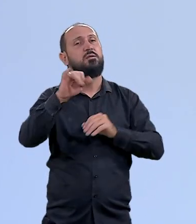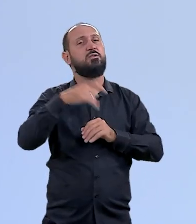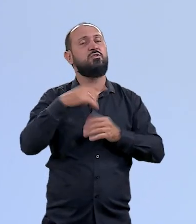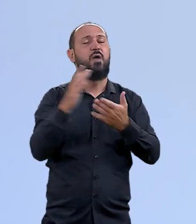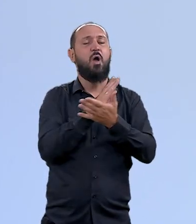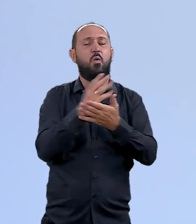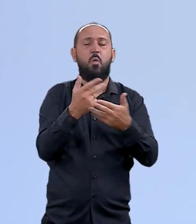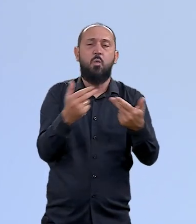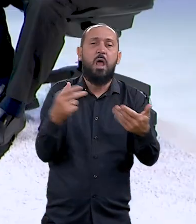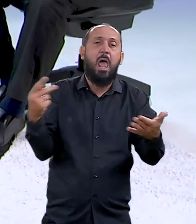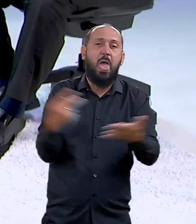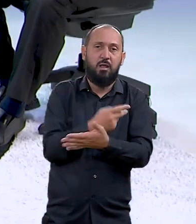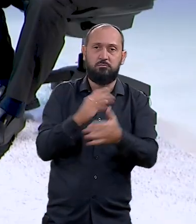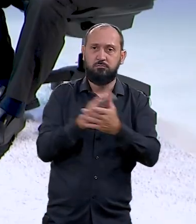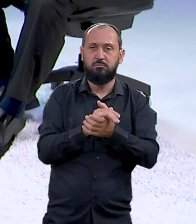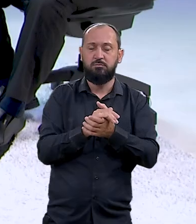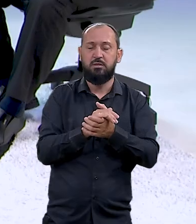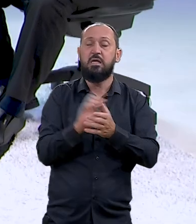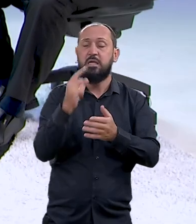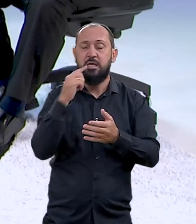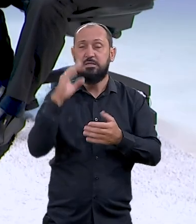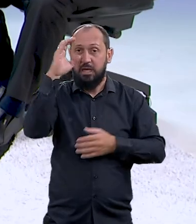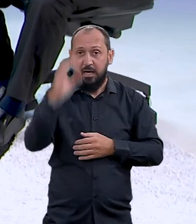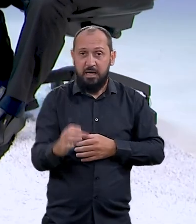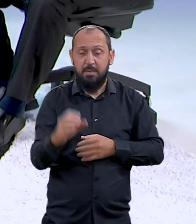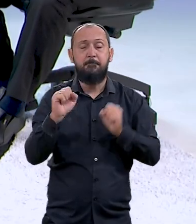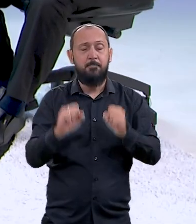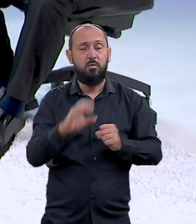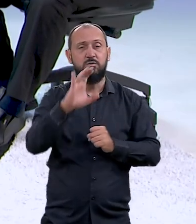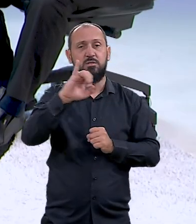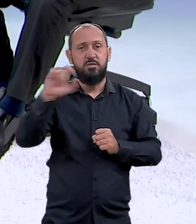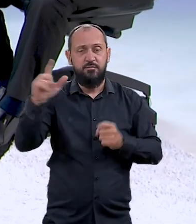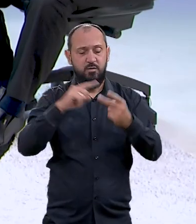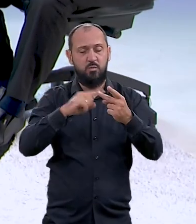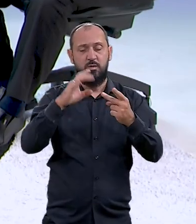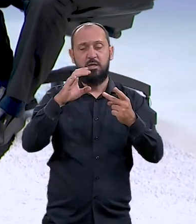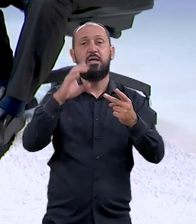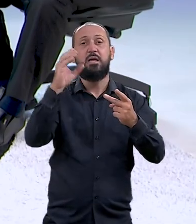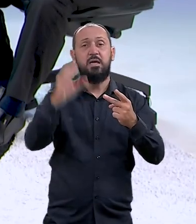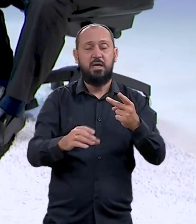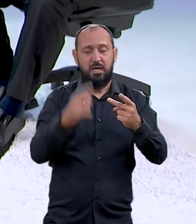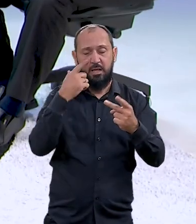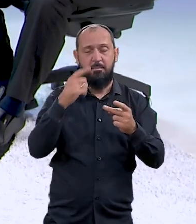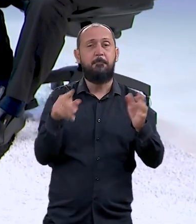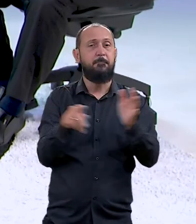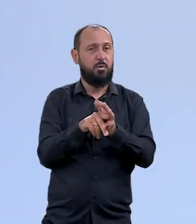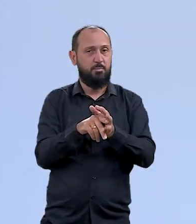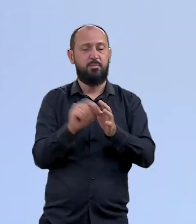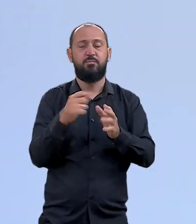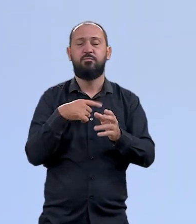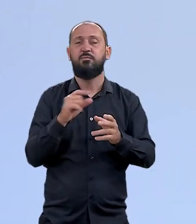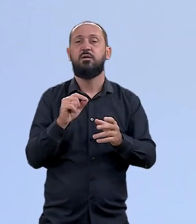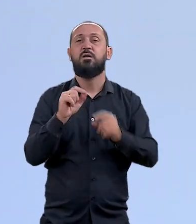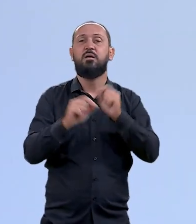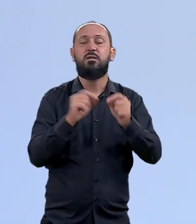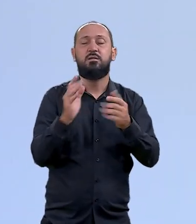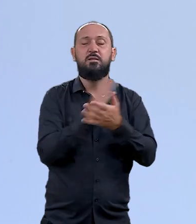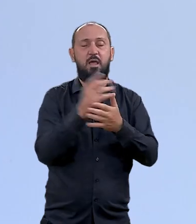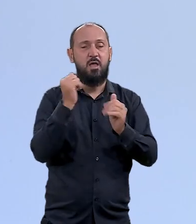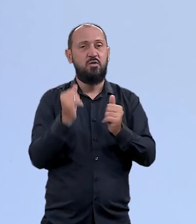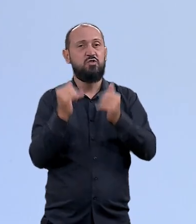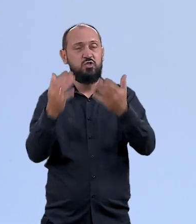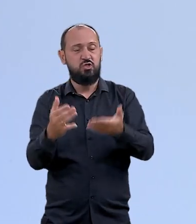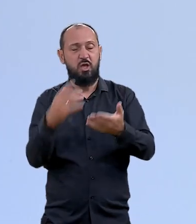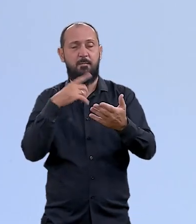ponto muito importante. Não só candidatos que podem ser multados nas eleições. Qualquer pessoa natural, você que